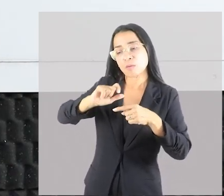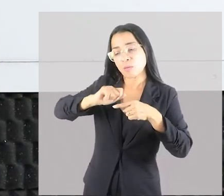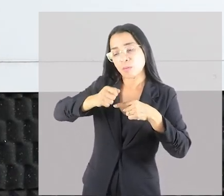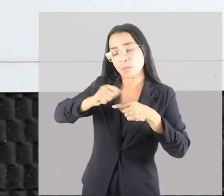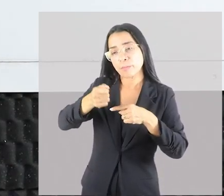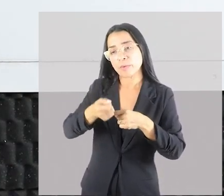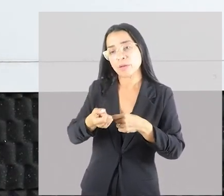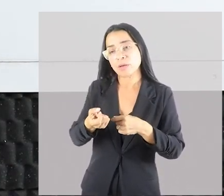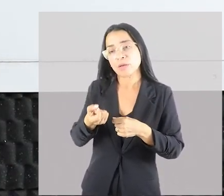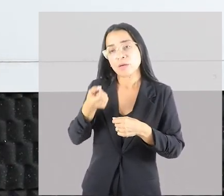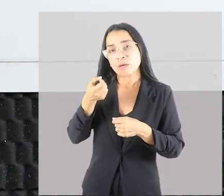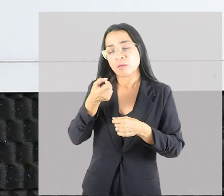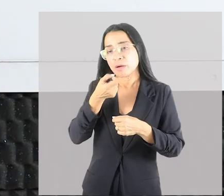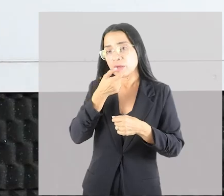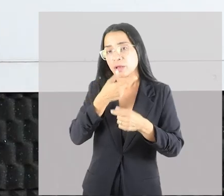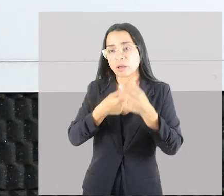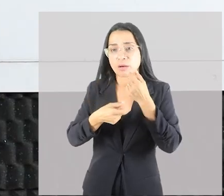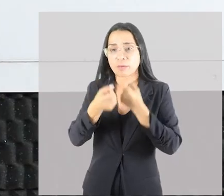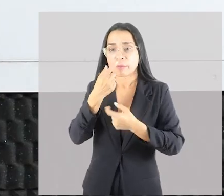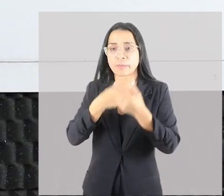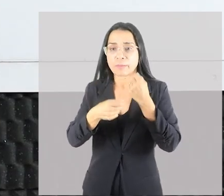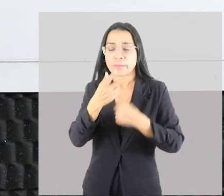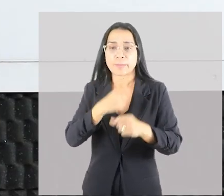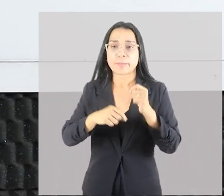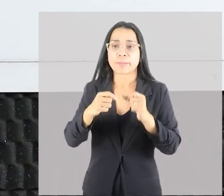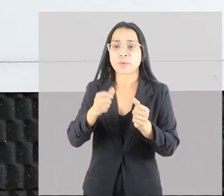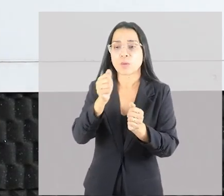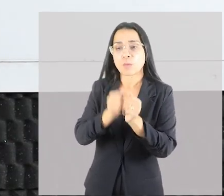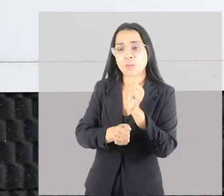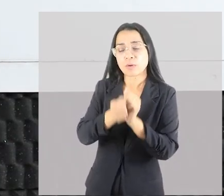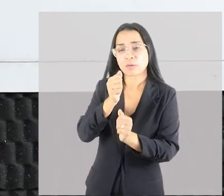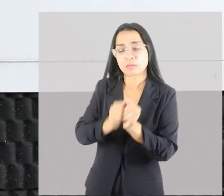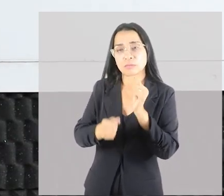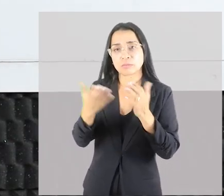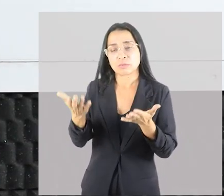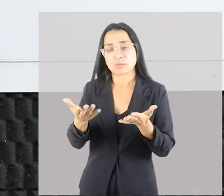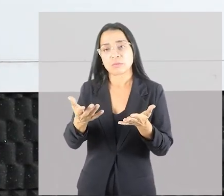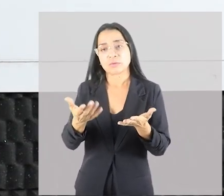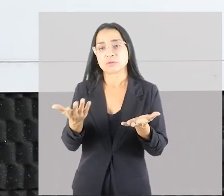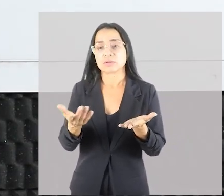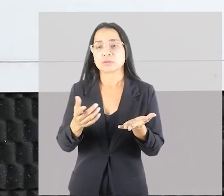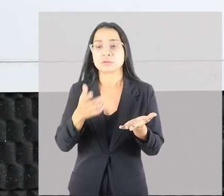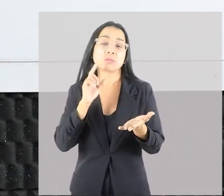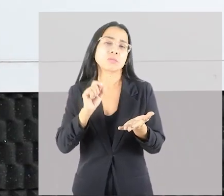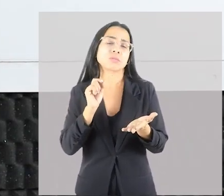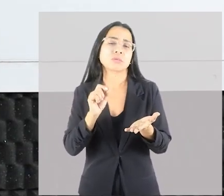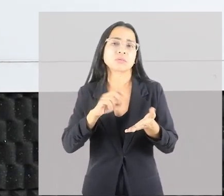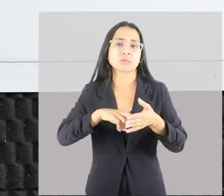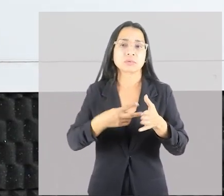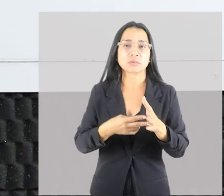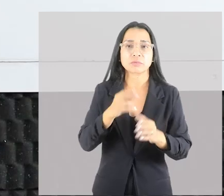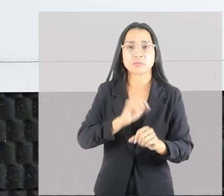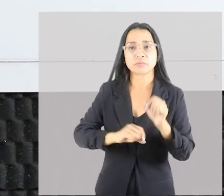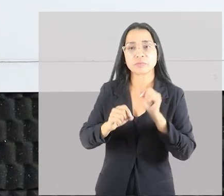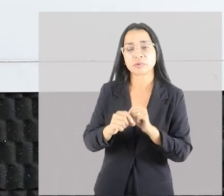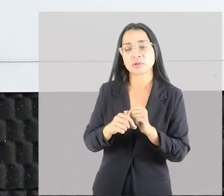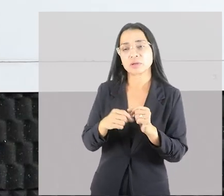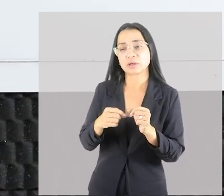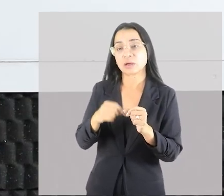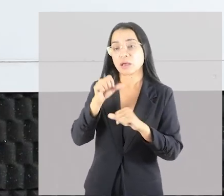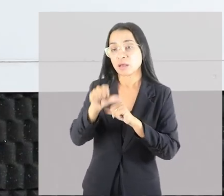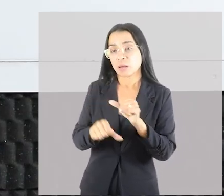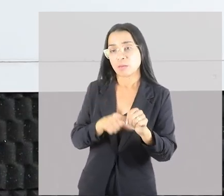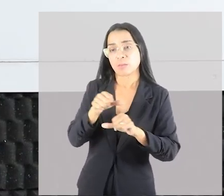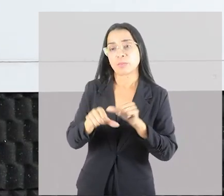uma pipoca, um arroz, né, ou algo assim. A transgenia, gente, ela consiste em organismos